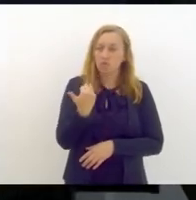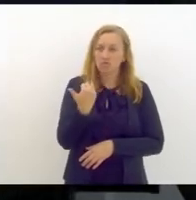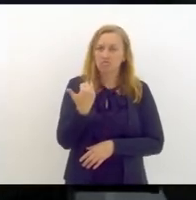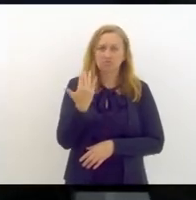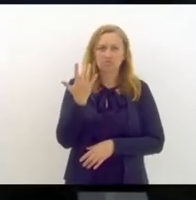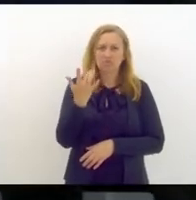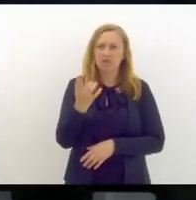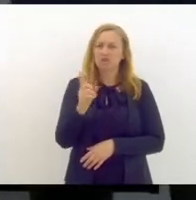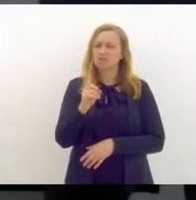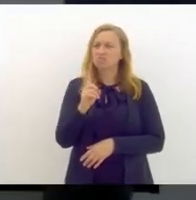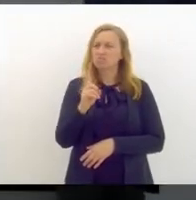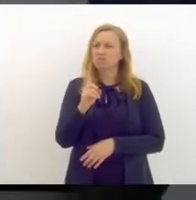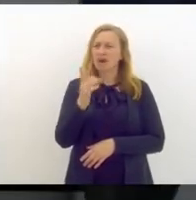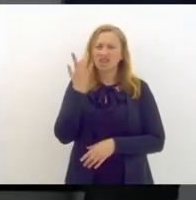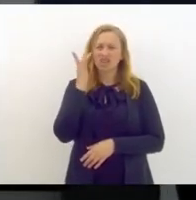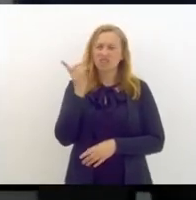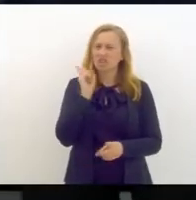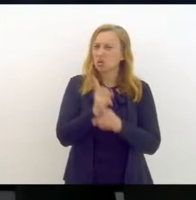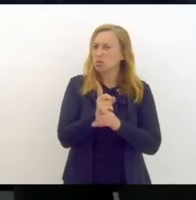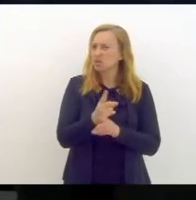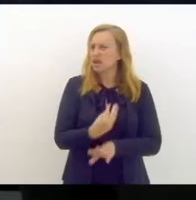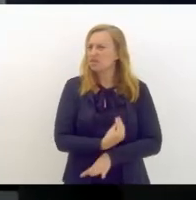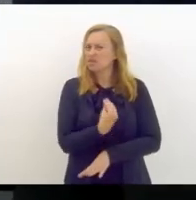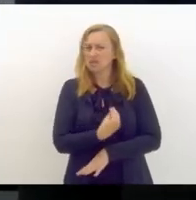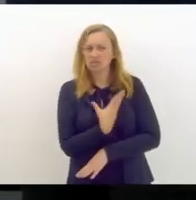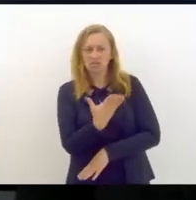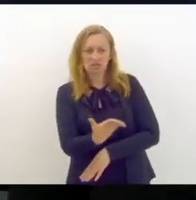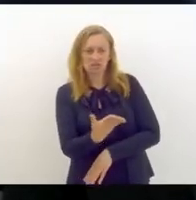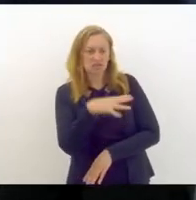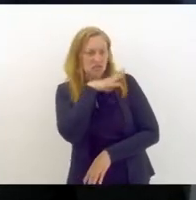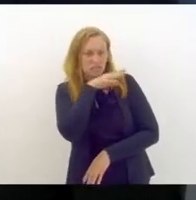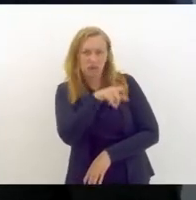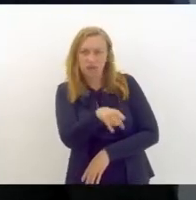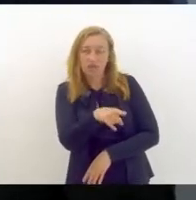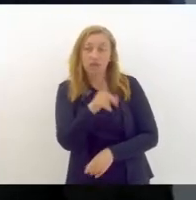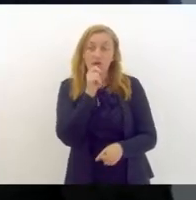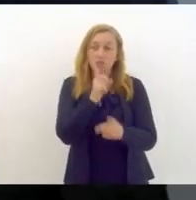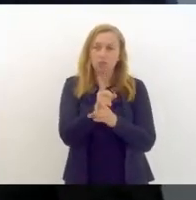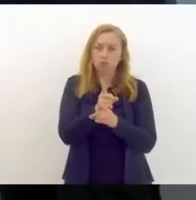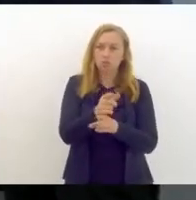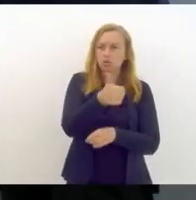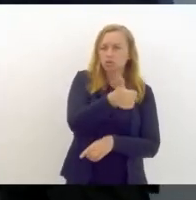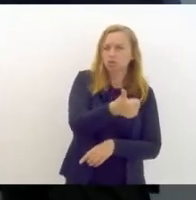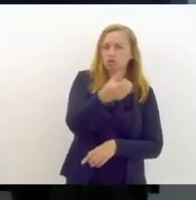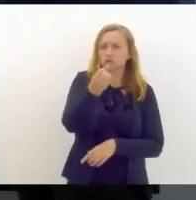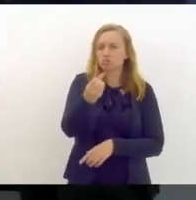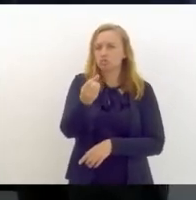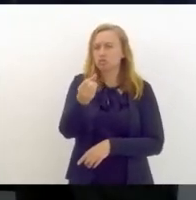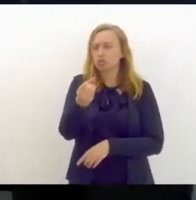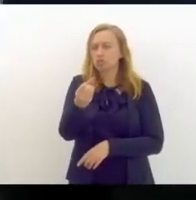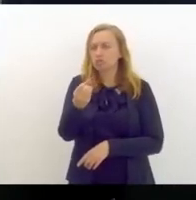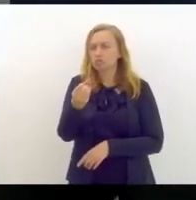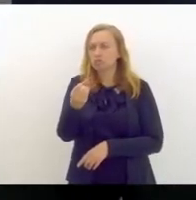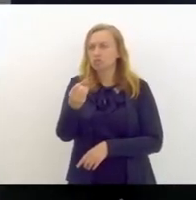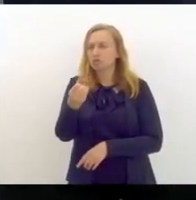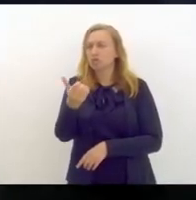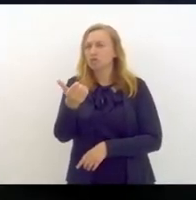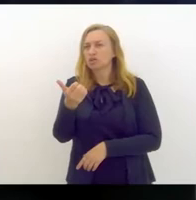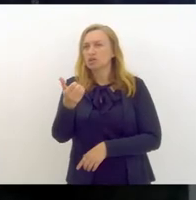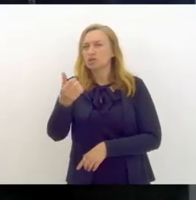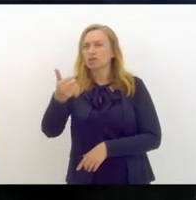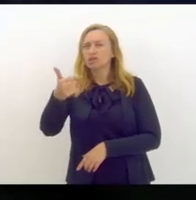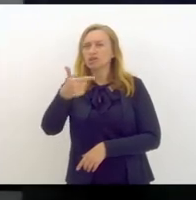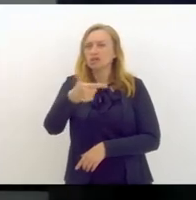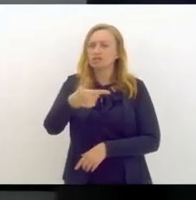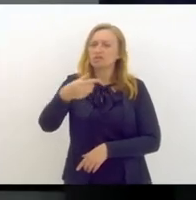aqui por conta daquele acidente. A gente achou ele agora, em 2011, agora recentemente, e aí o